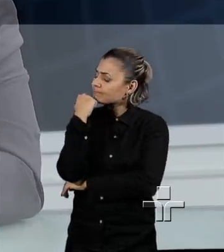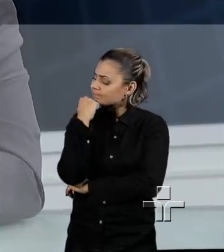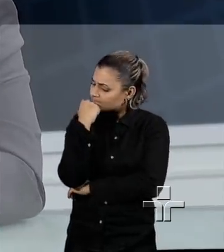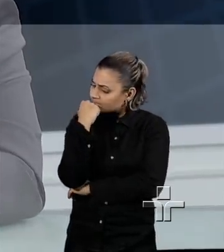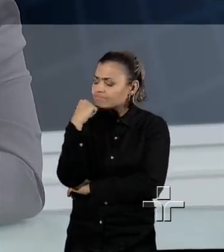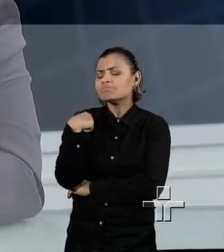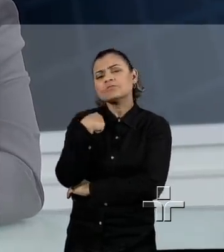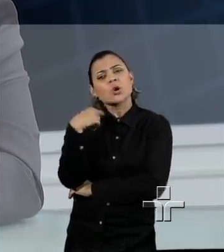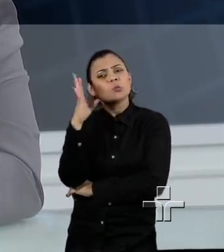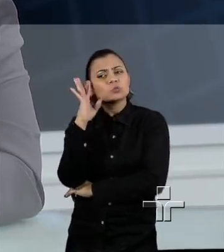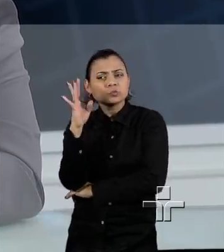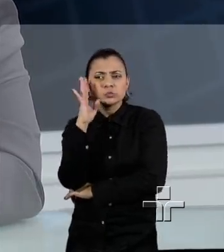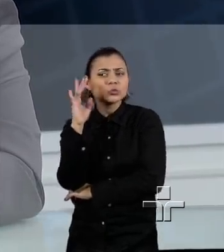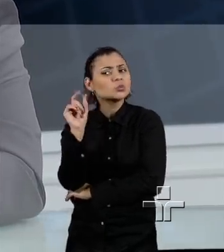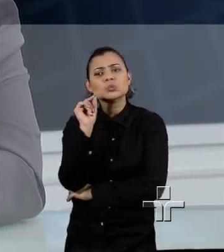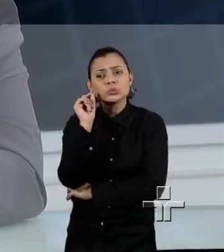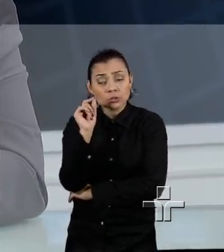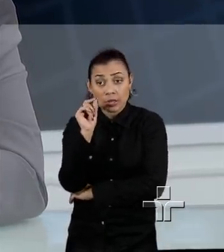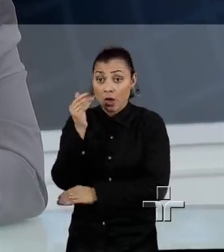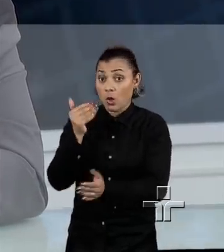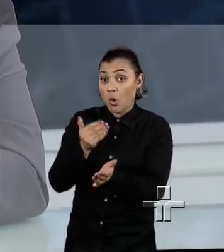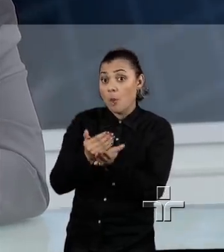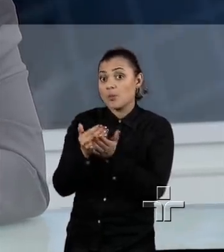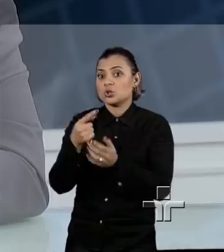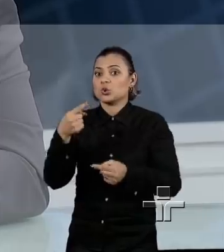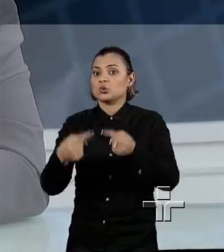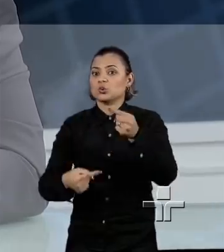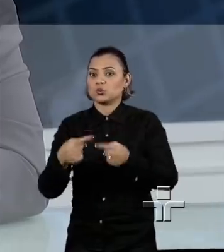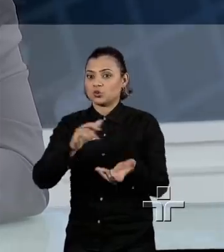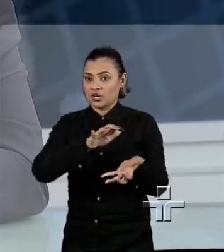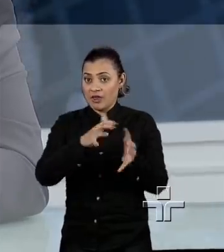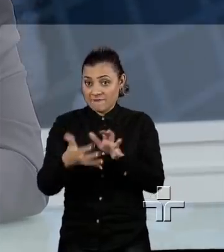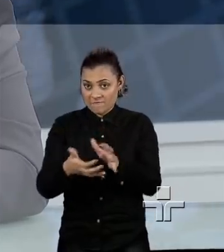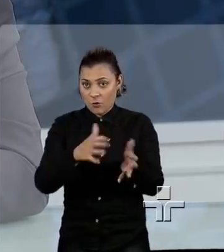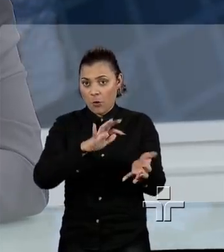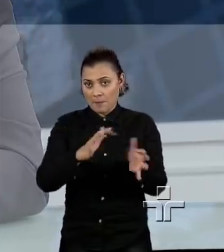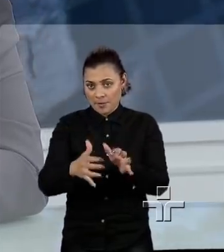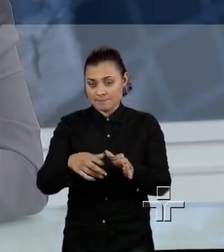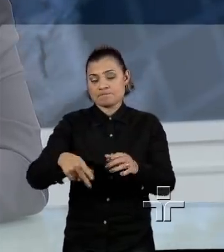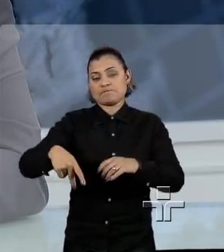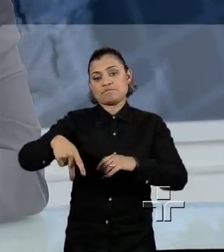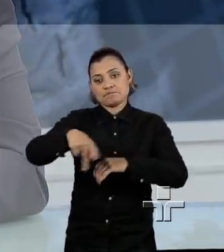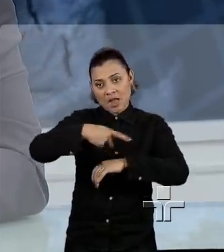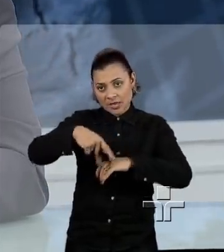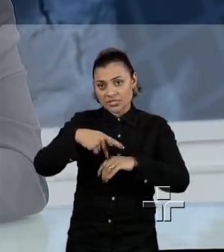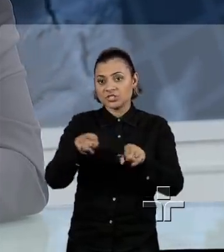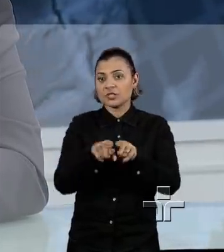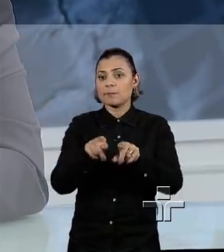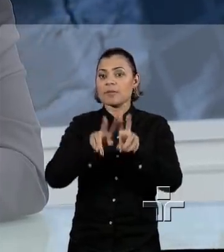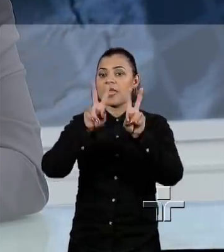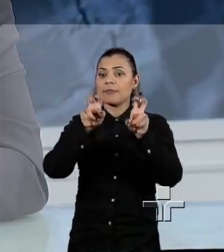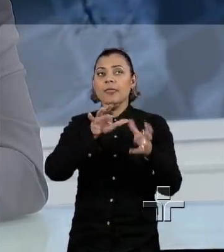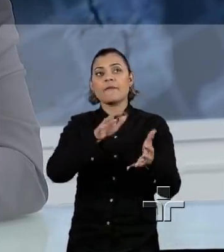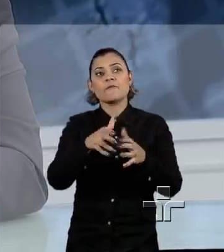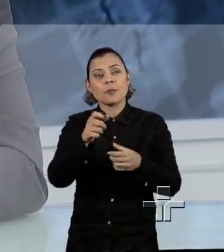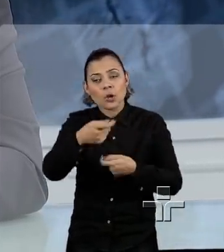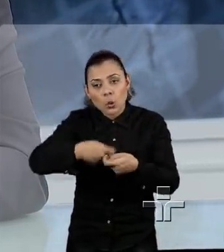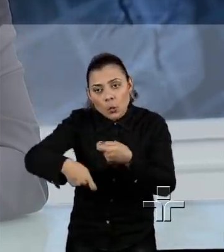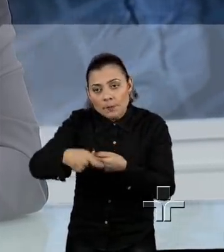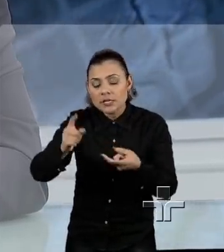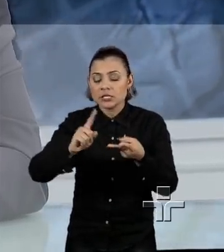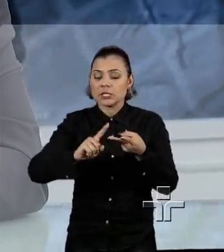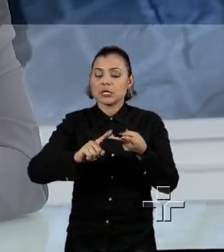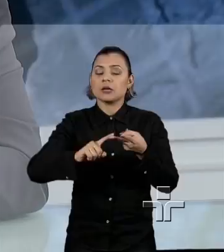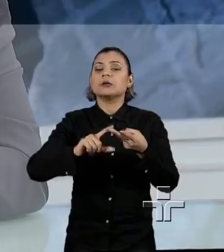para trás, eu vejo que quando começou a discutir as reformas estruturais do país e reformatar a economia,